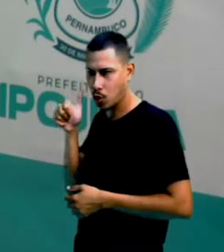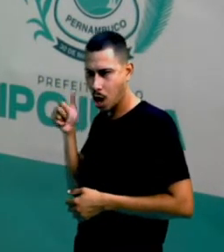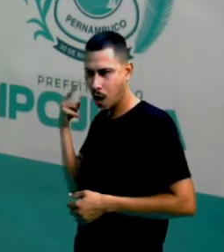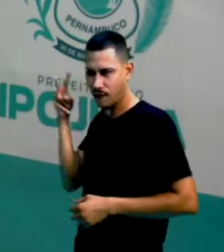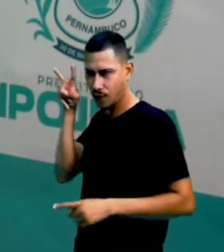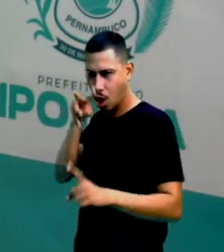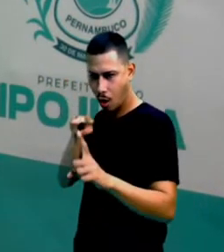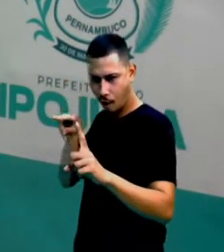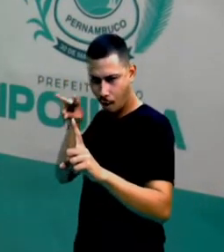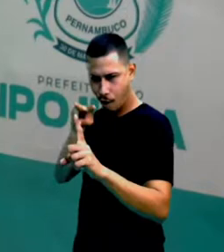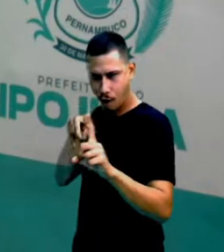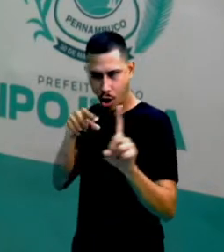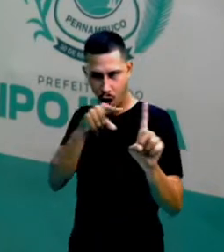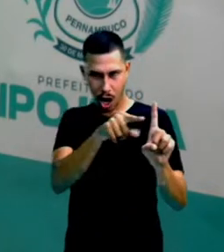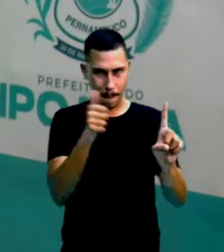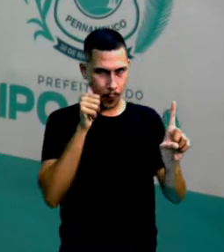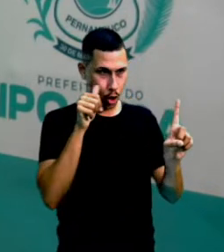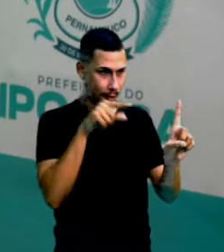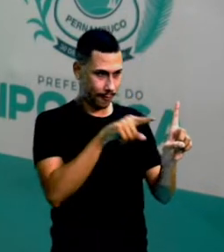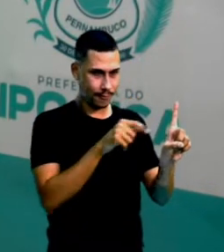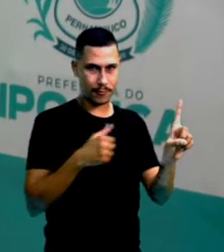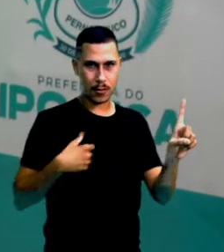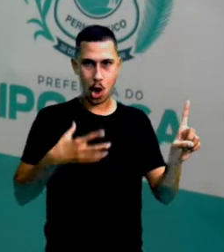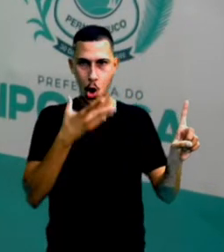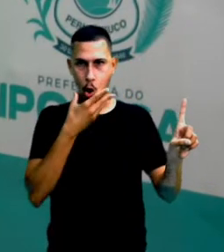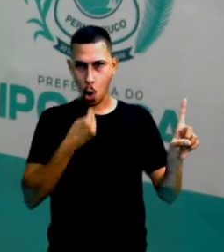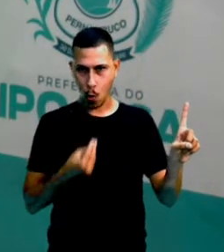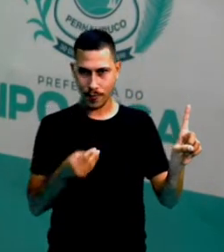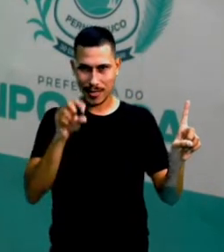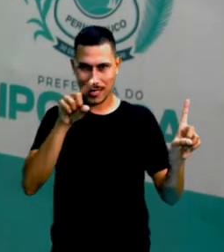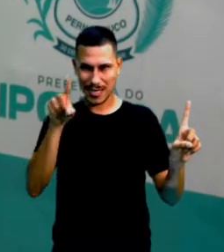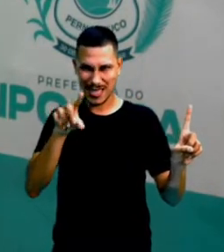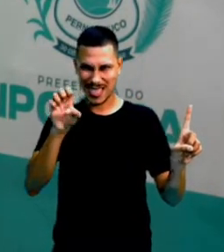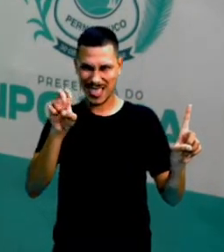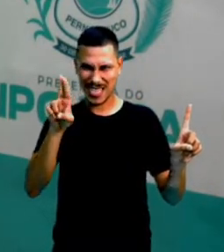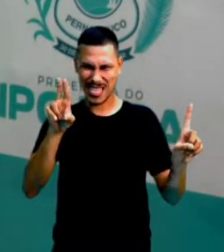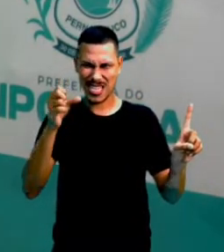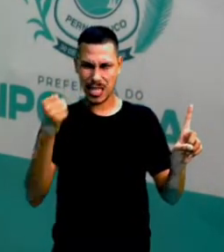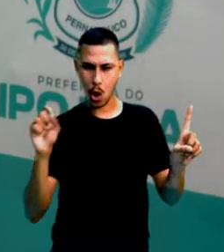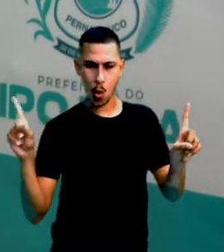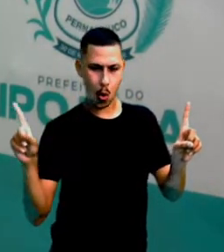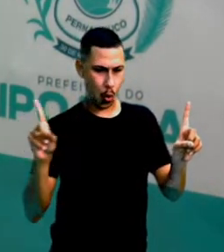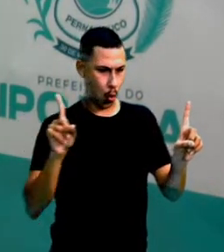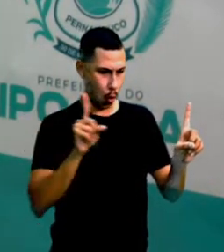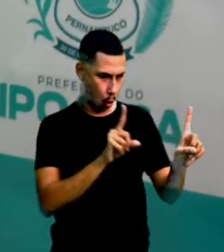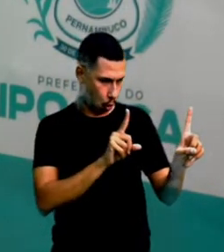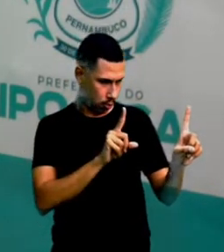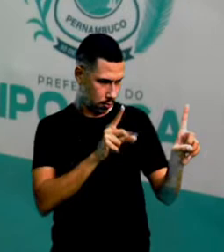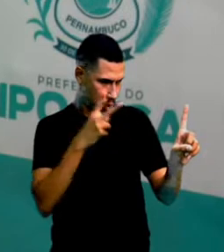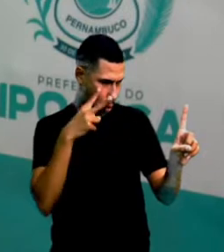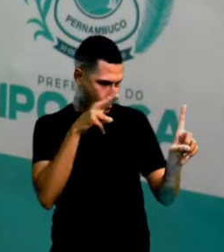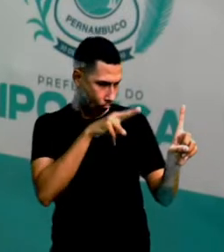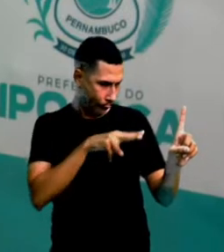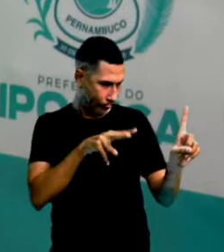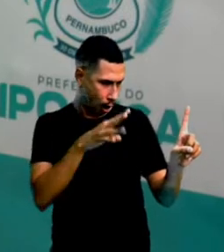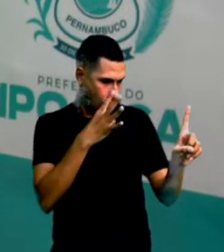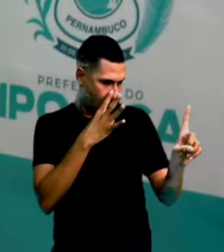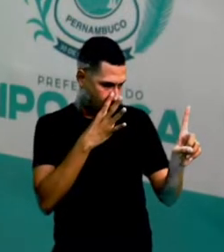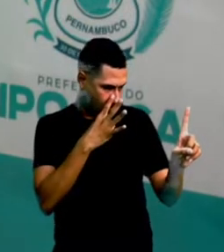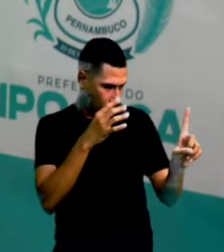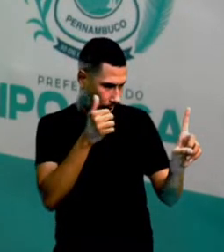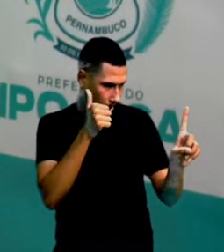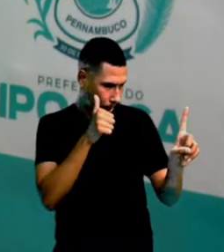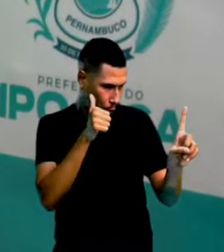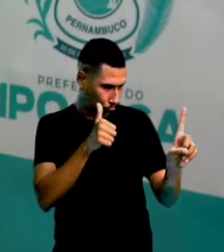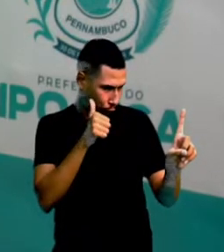ele era casado com a deusa Hera mas ele gostava tanto chifre nela minha gente olha nossa nação Deus era danado